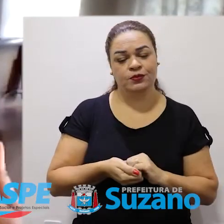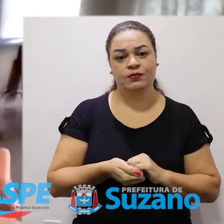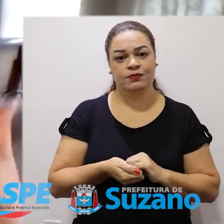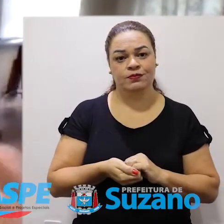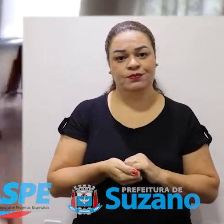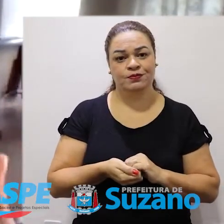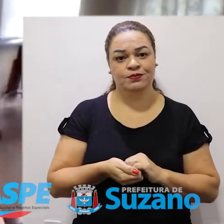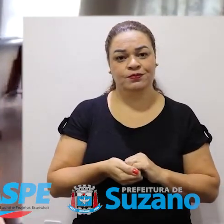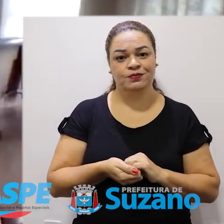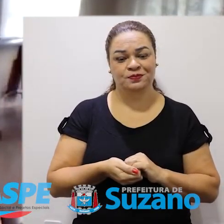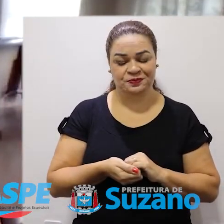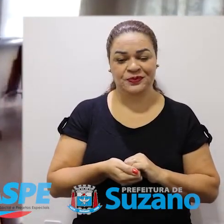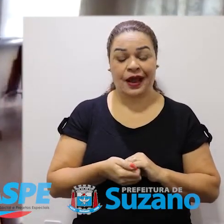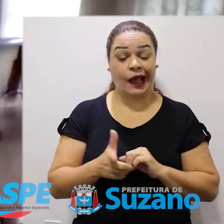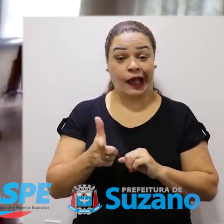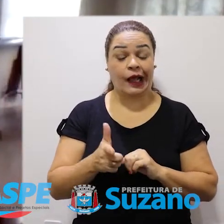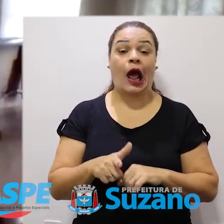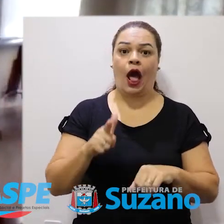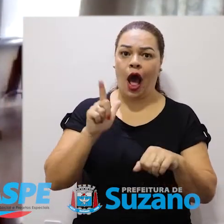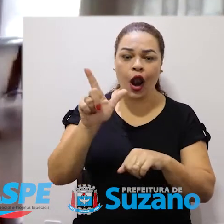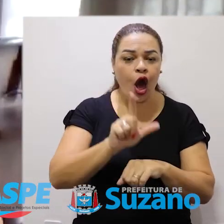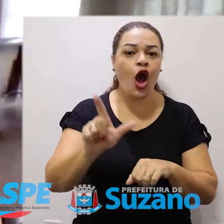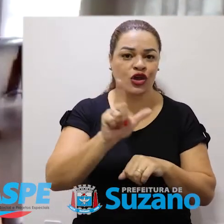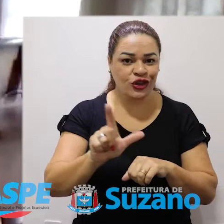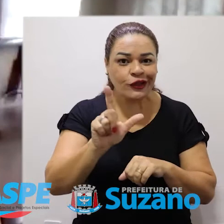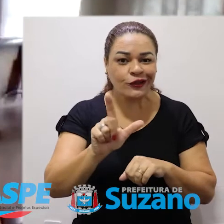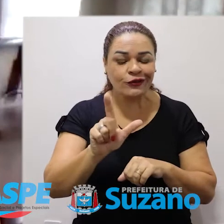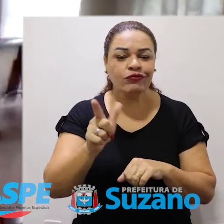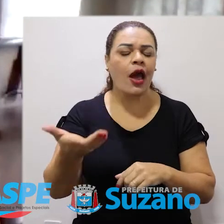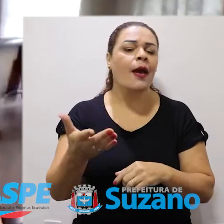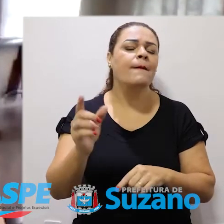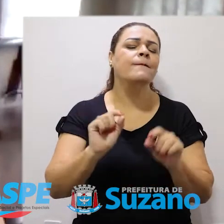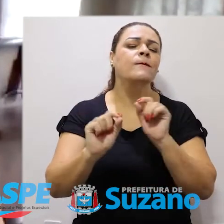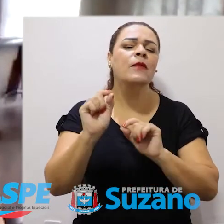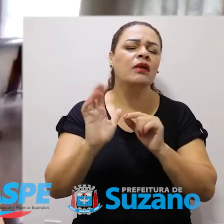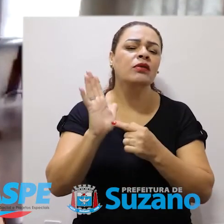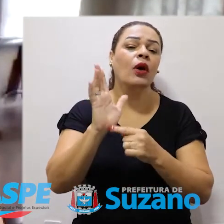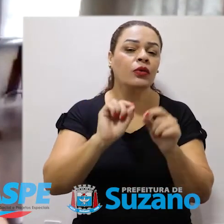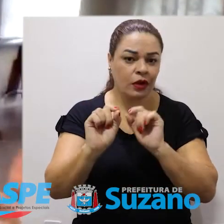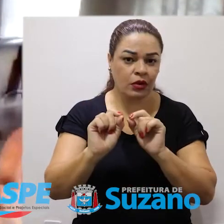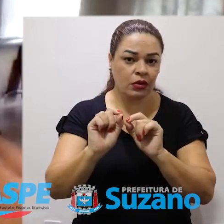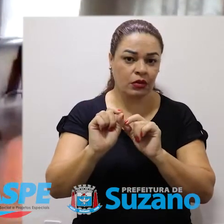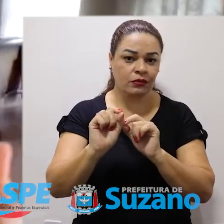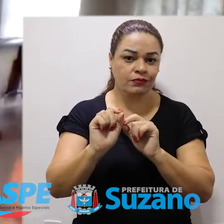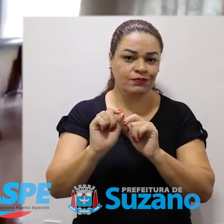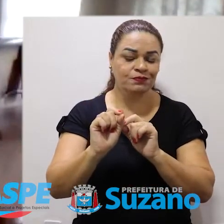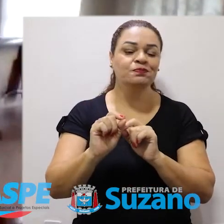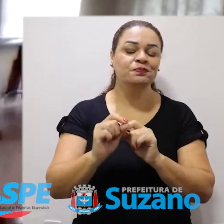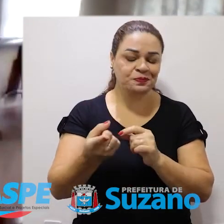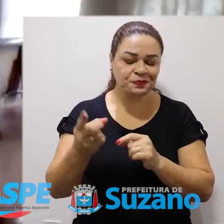aí, essa lógica vem numa lógica que é da